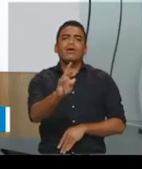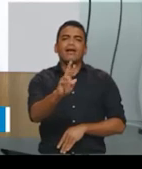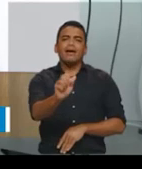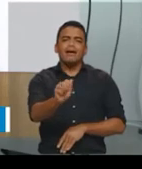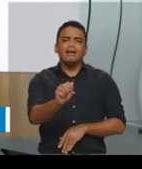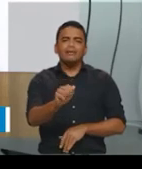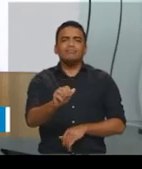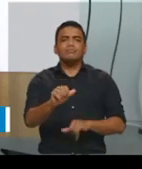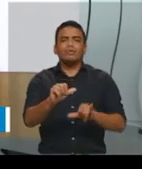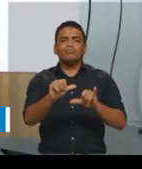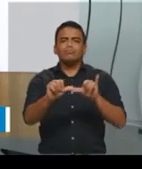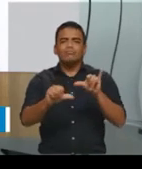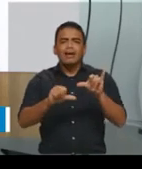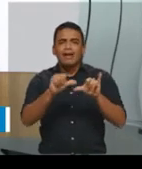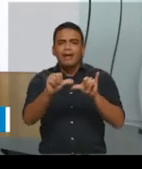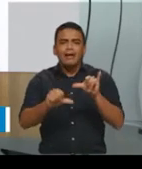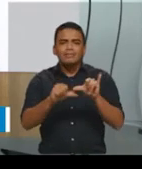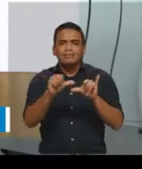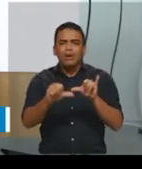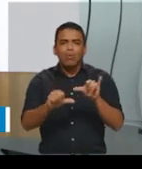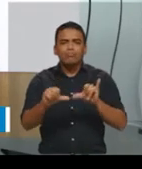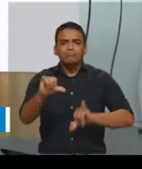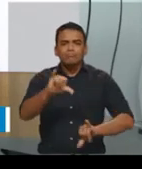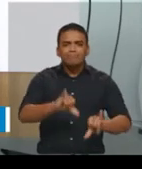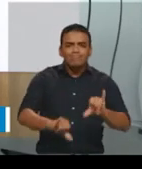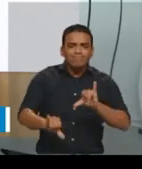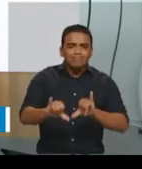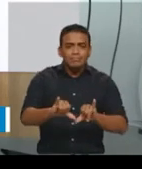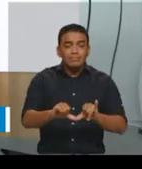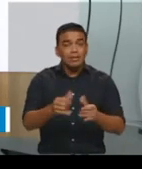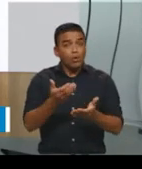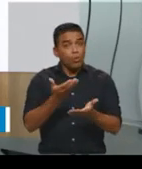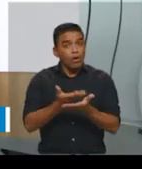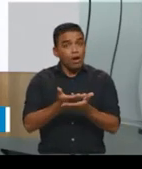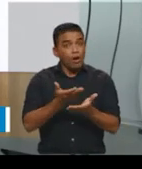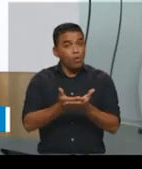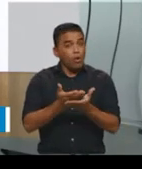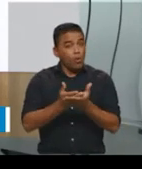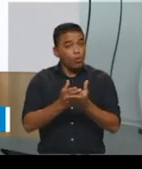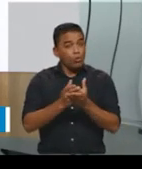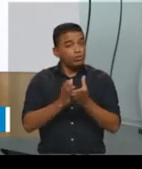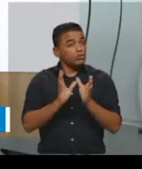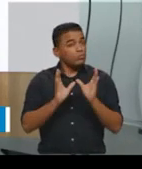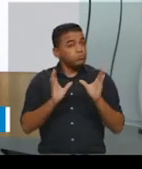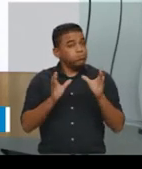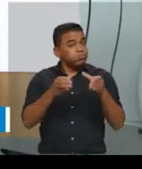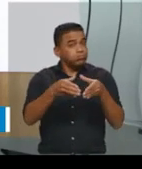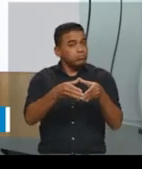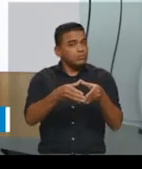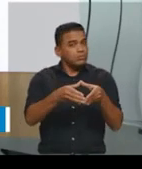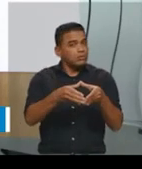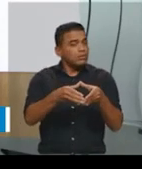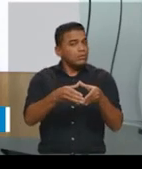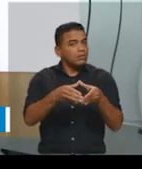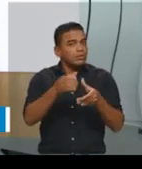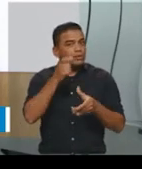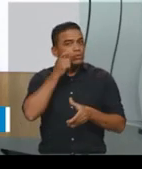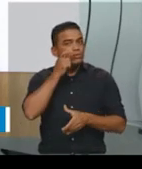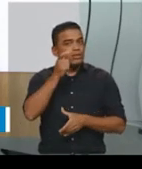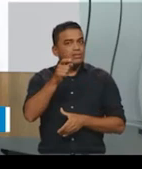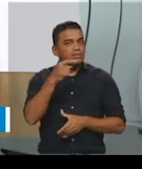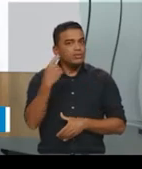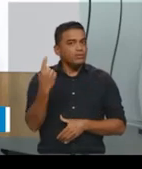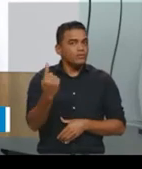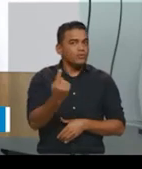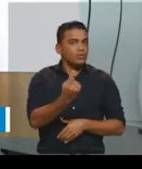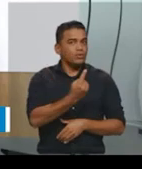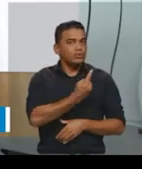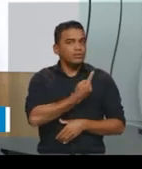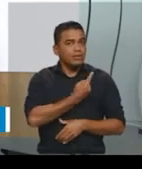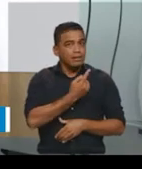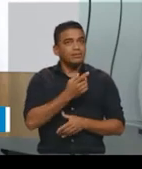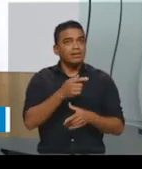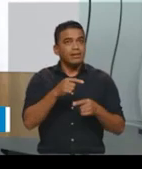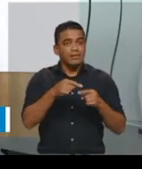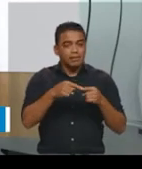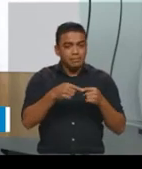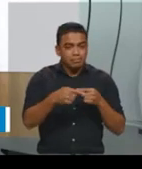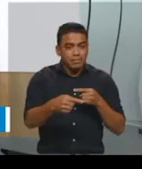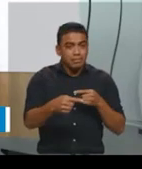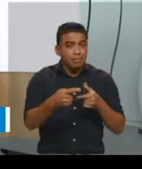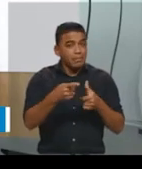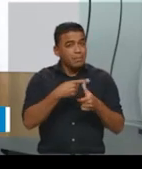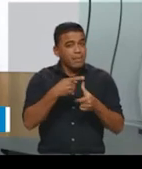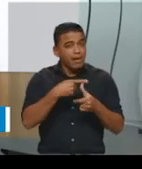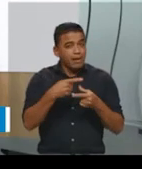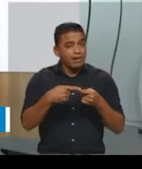reações químicas. A aula de hoje é um combo, então é interessante para vocês trabalharem bem a primeira semana e a